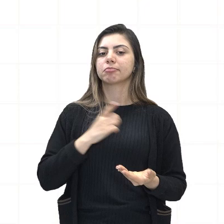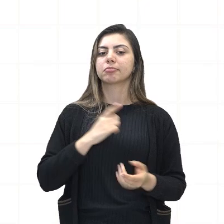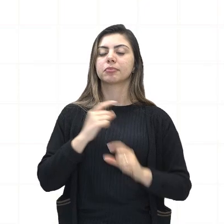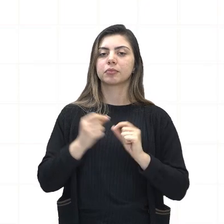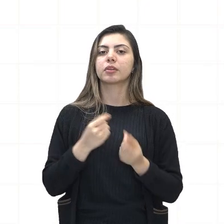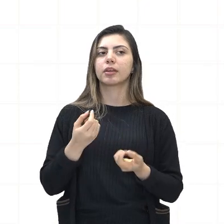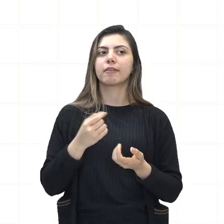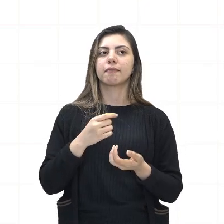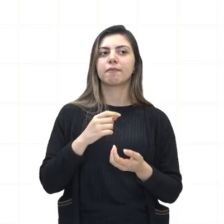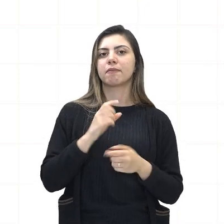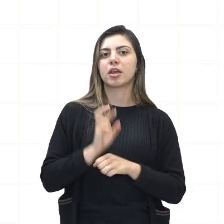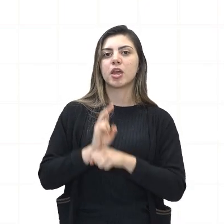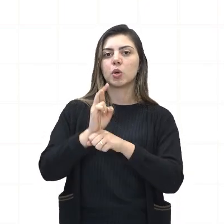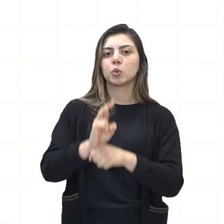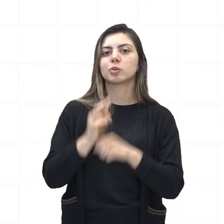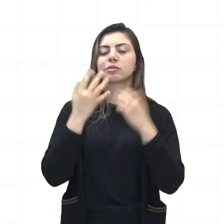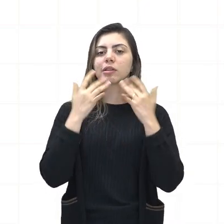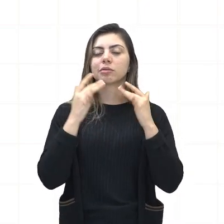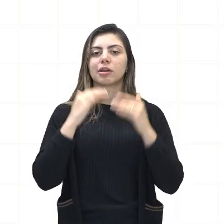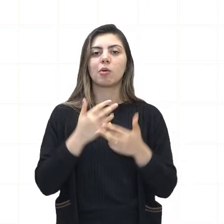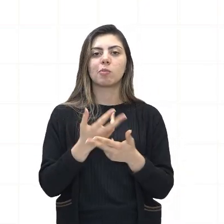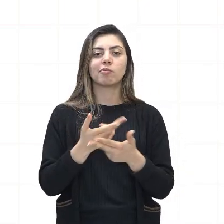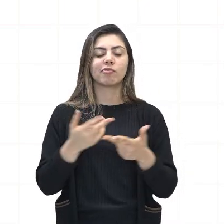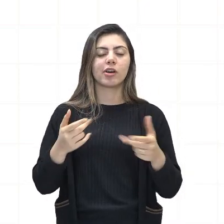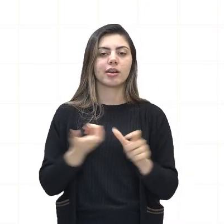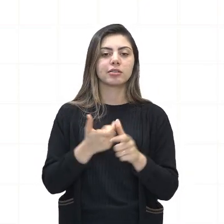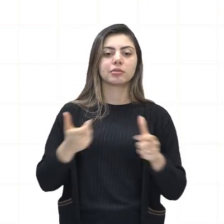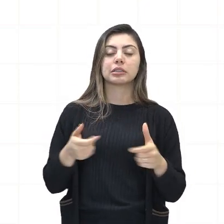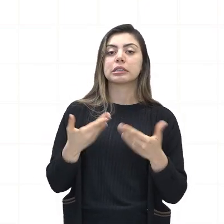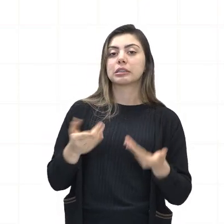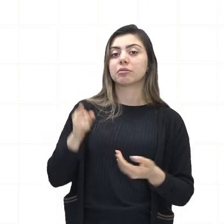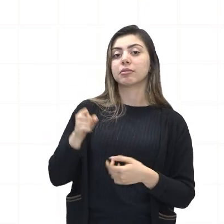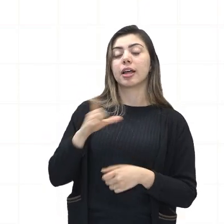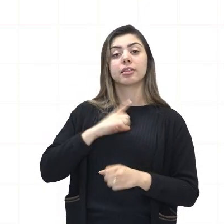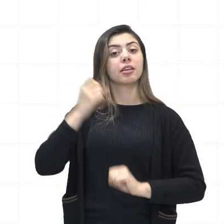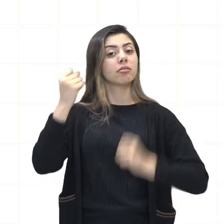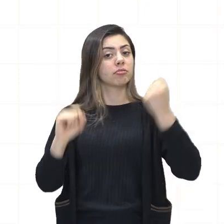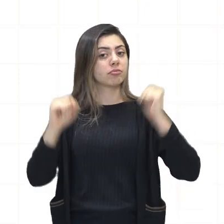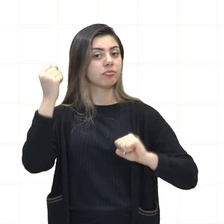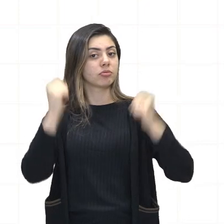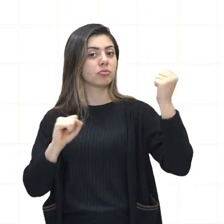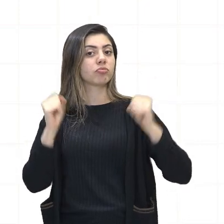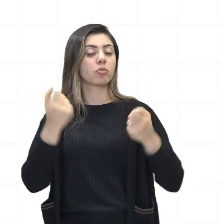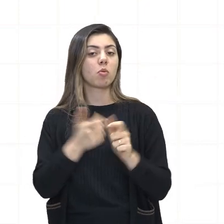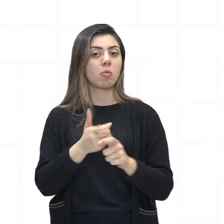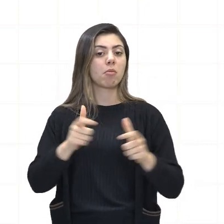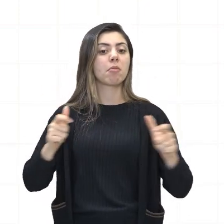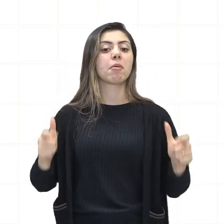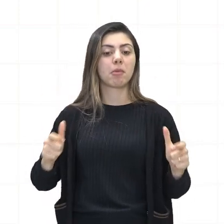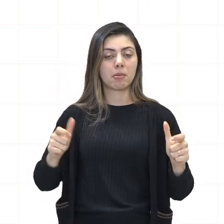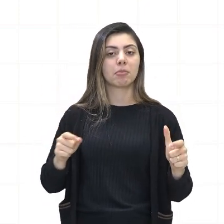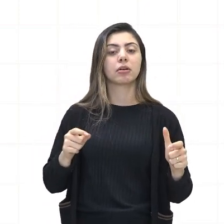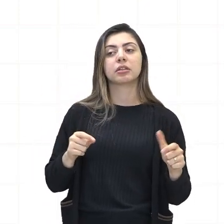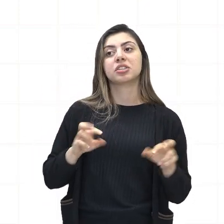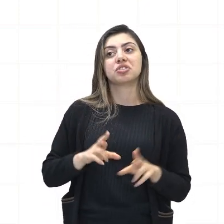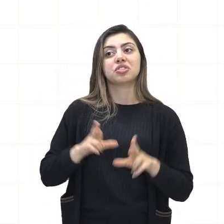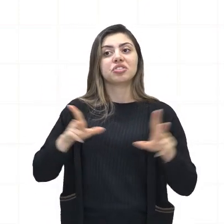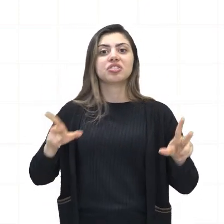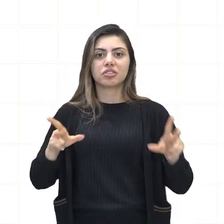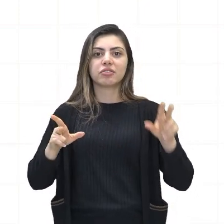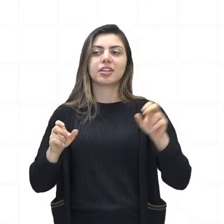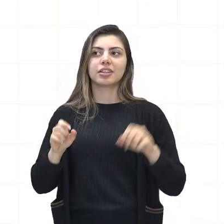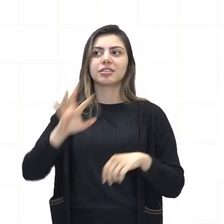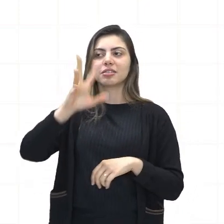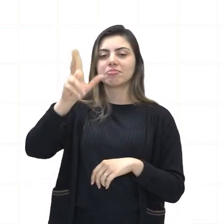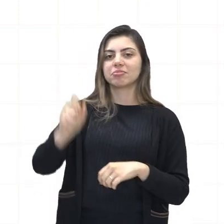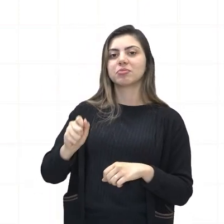reservas minerais. A própria África do Sul, ela é uma área muito industrializada, né, que destoa muito do continente africano